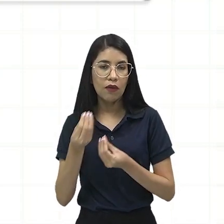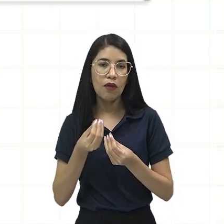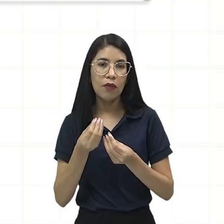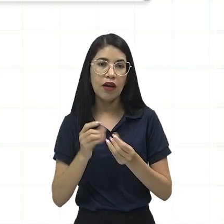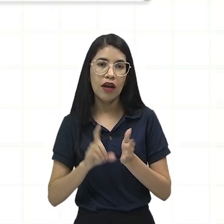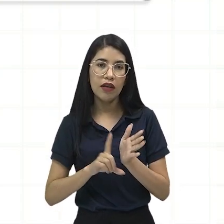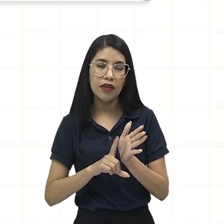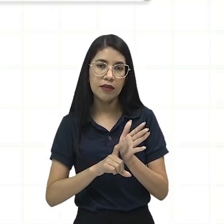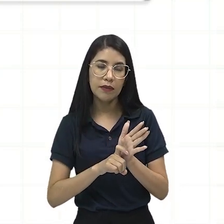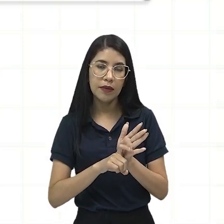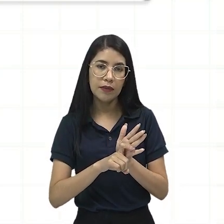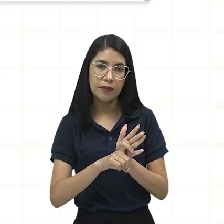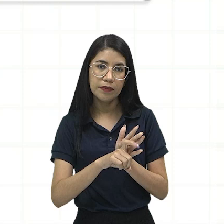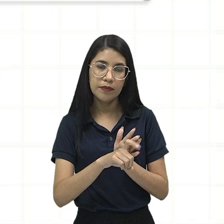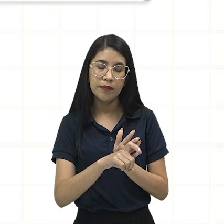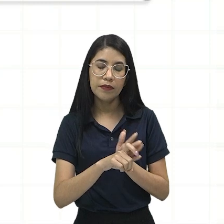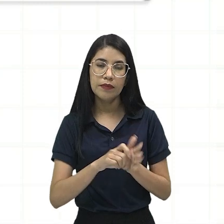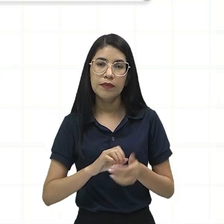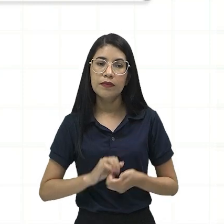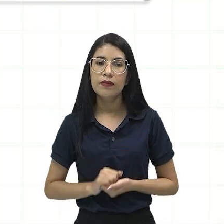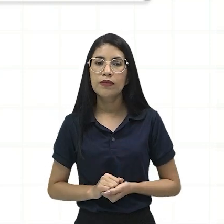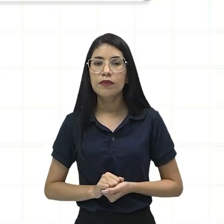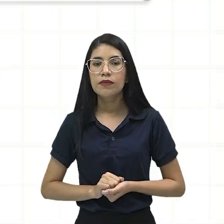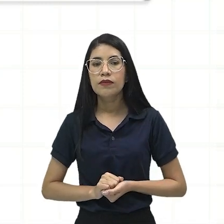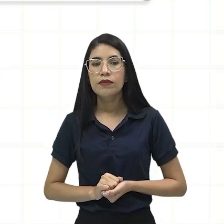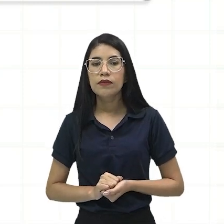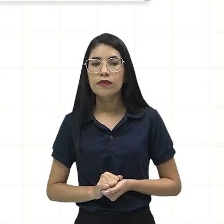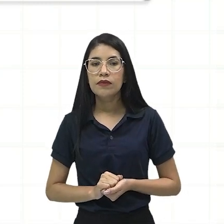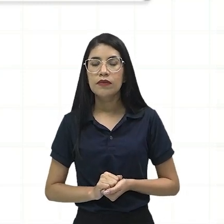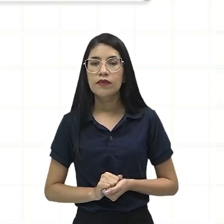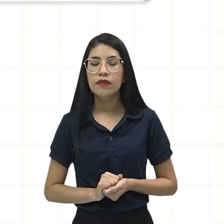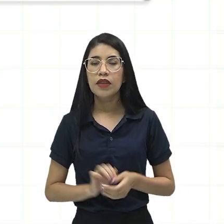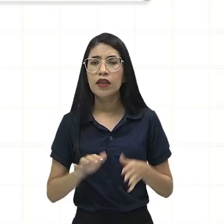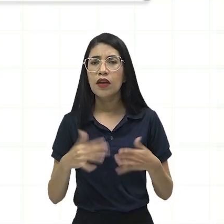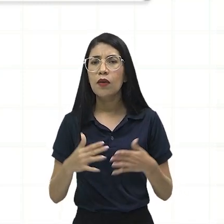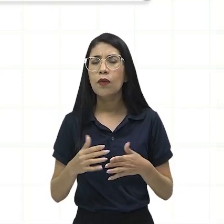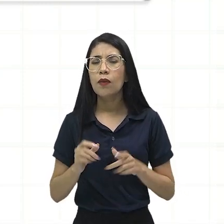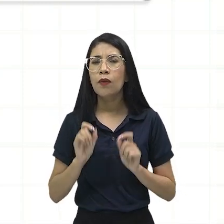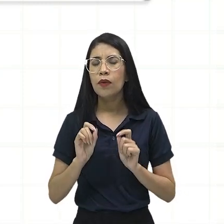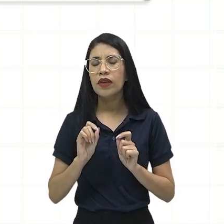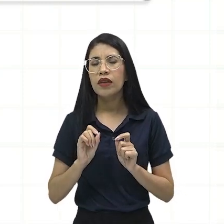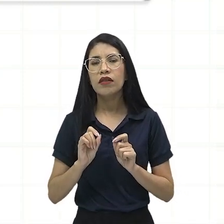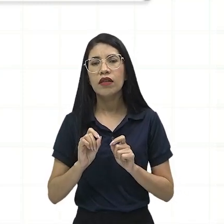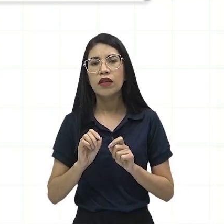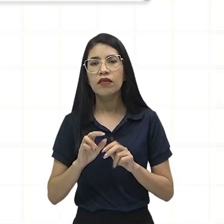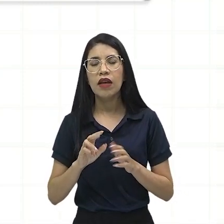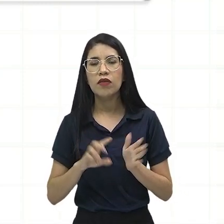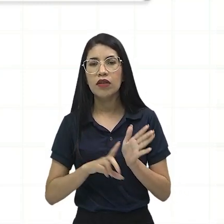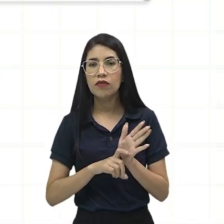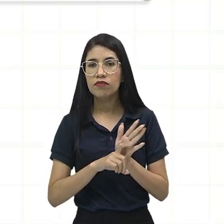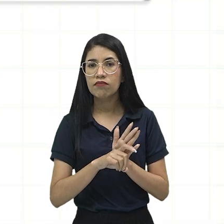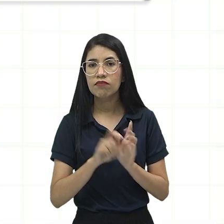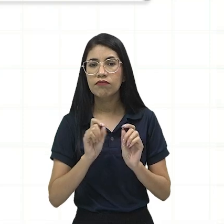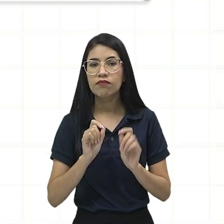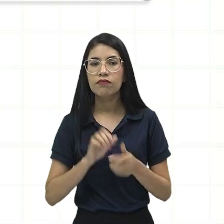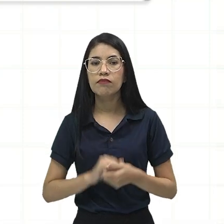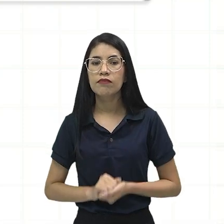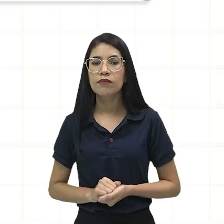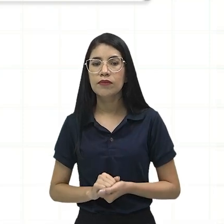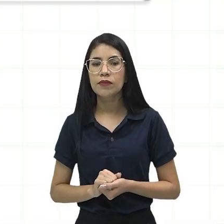aspecto do indivíduo que causa a gonorreia. E quem é esse indivíduo, né? Vamos conhecer aqui o nome científico